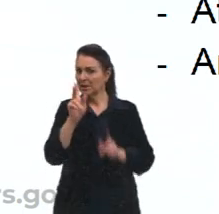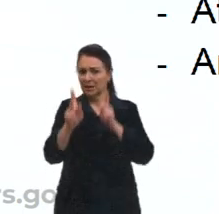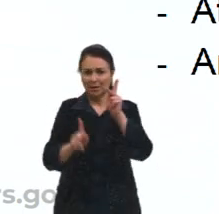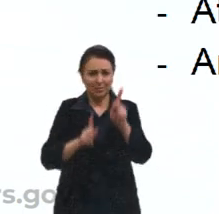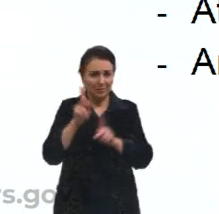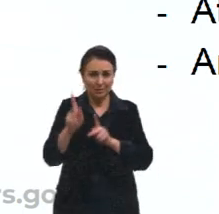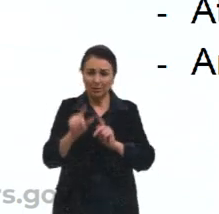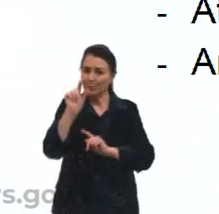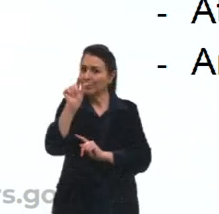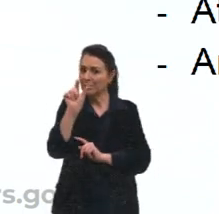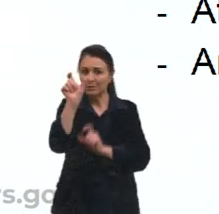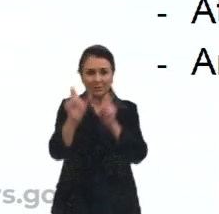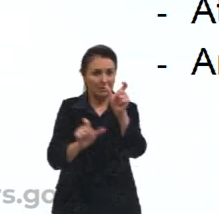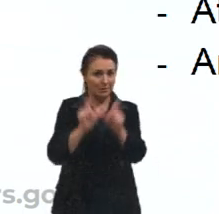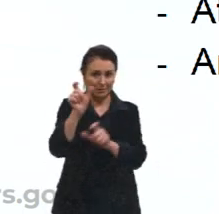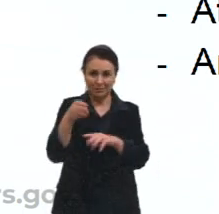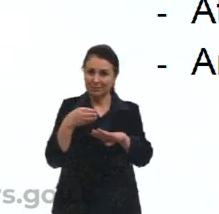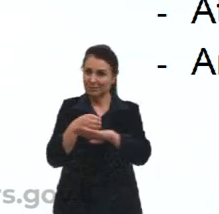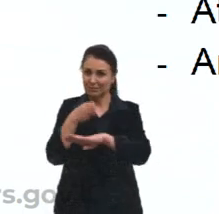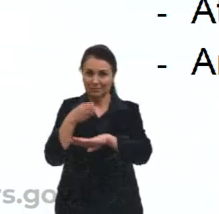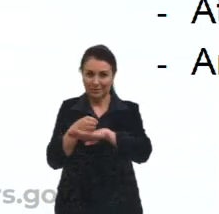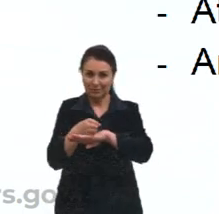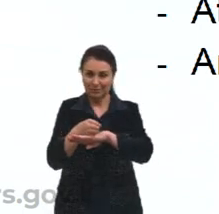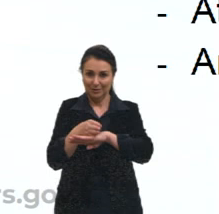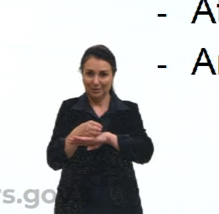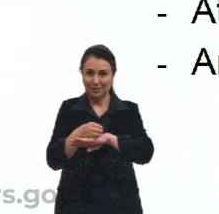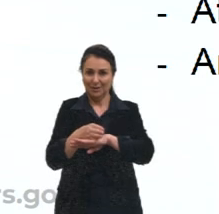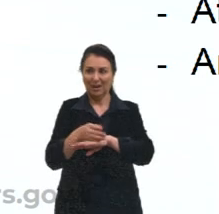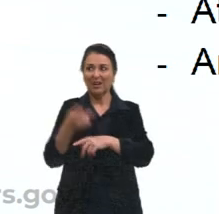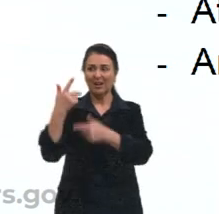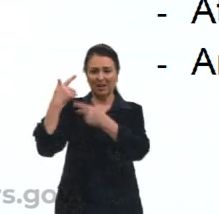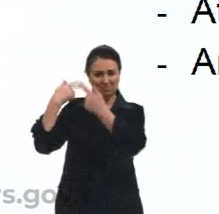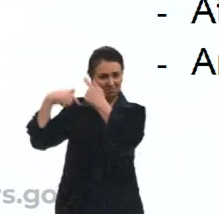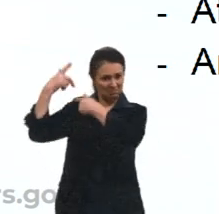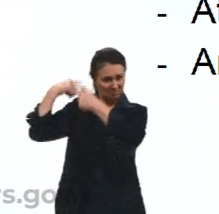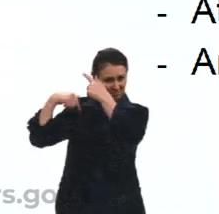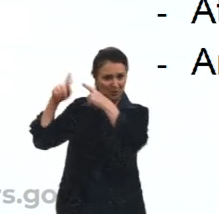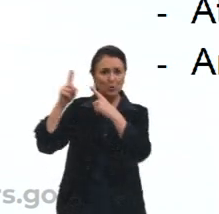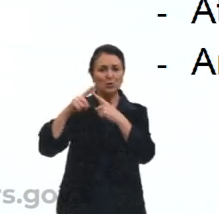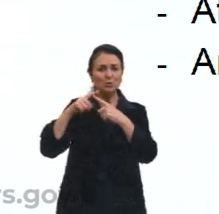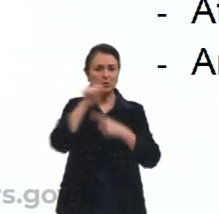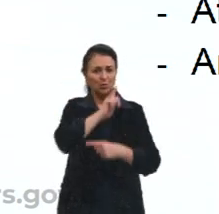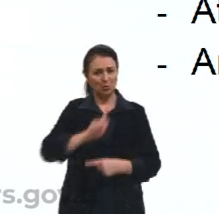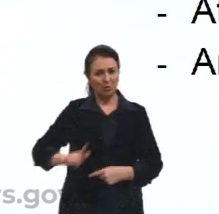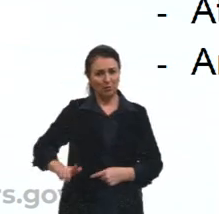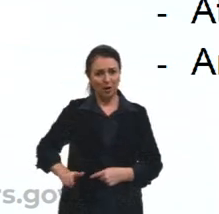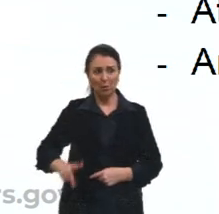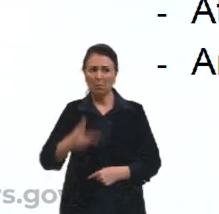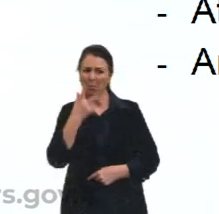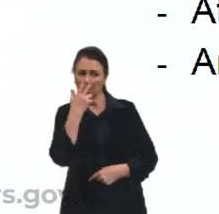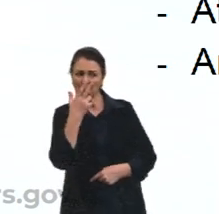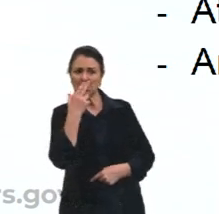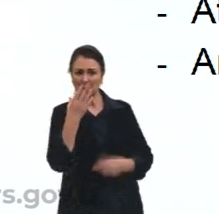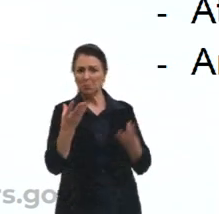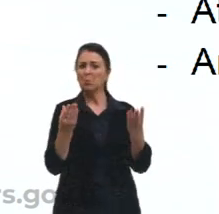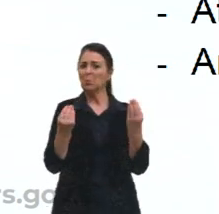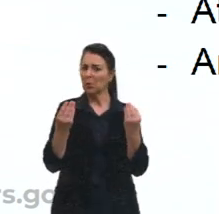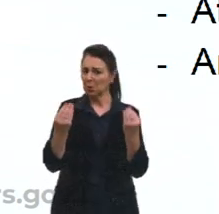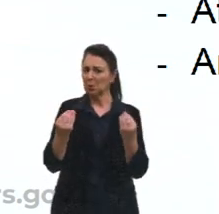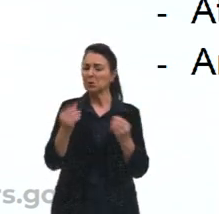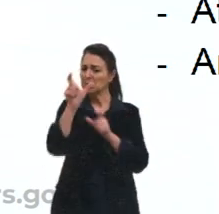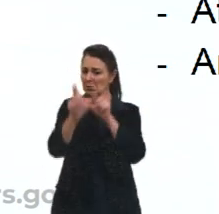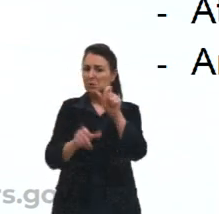gente né para aquela época para os tipos de governo que existiam parecia muito essa cidadania